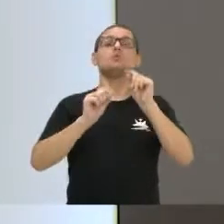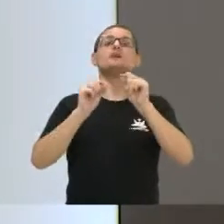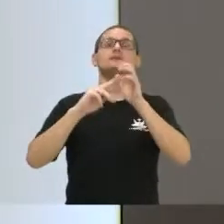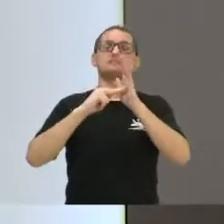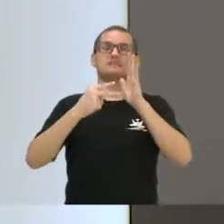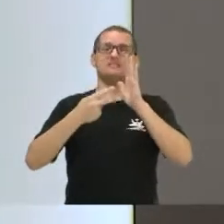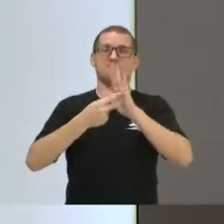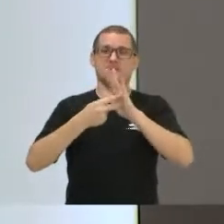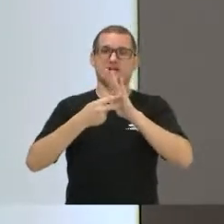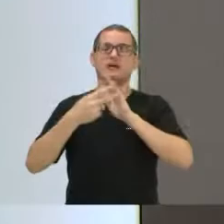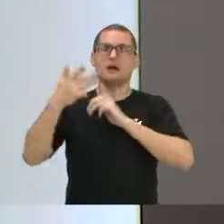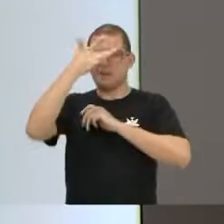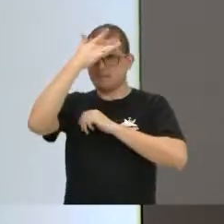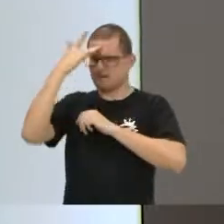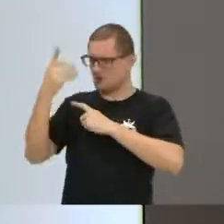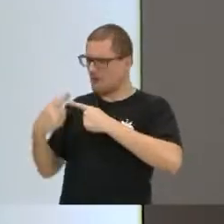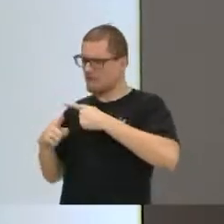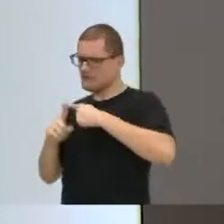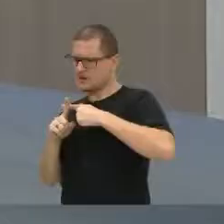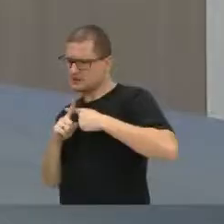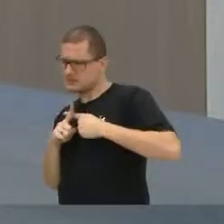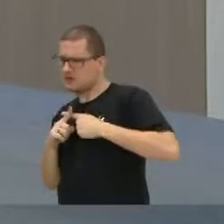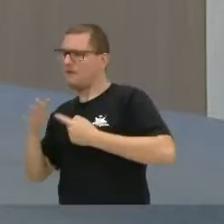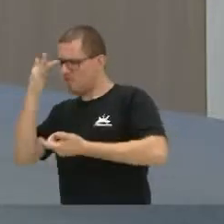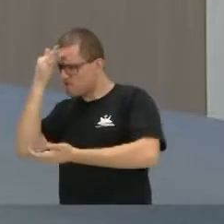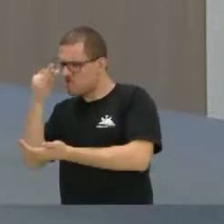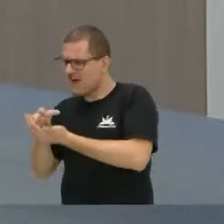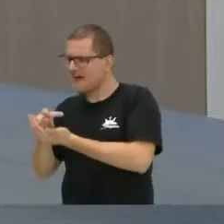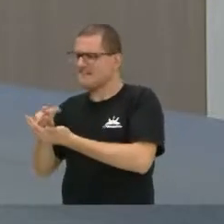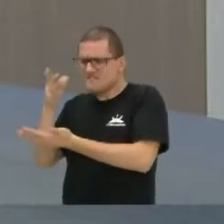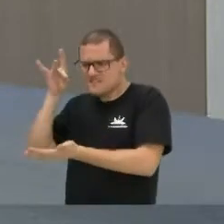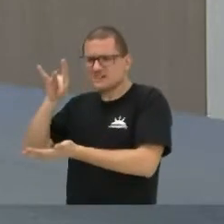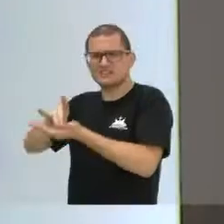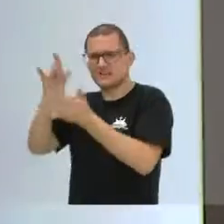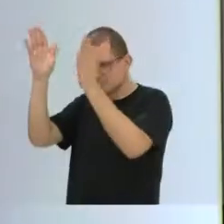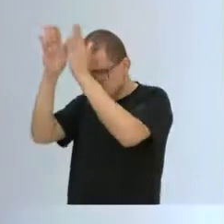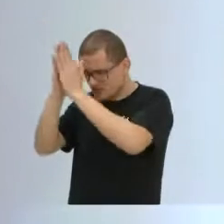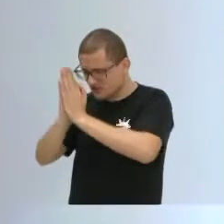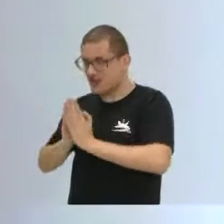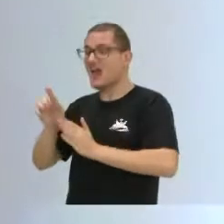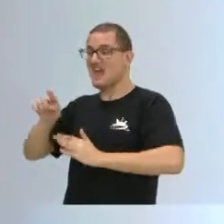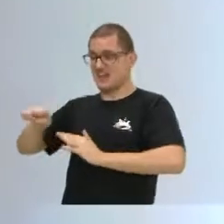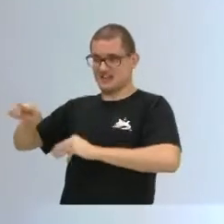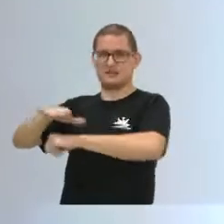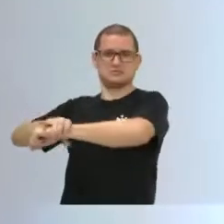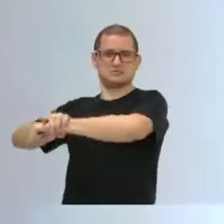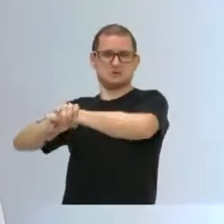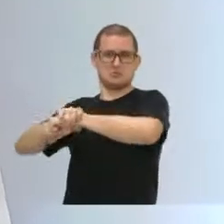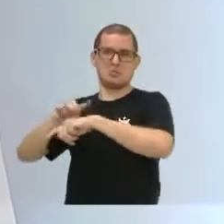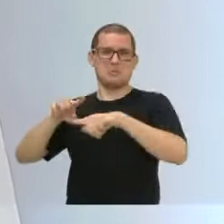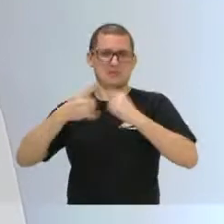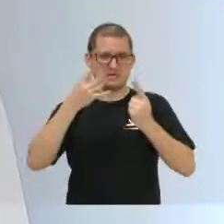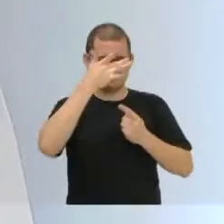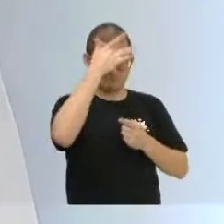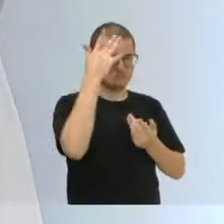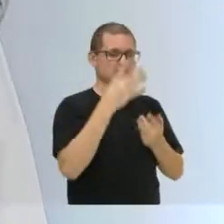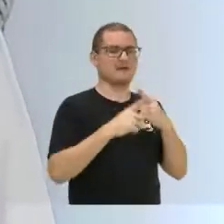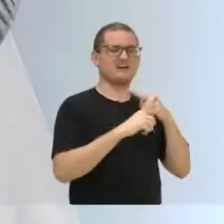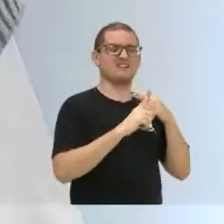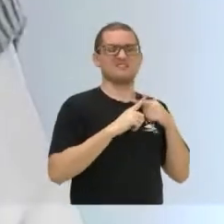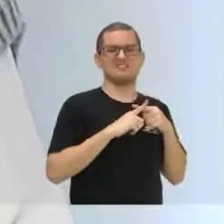mediana e vivência superficial não estarão na parte medida do tempo